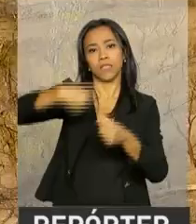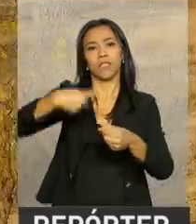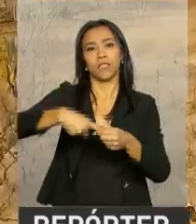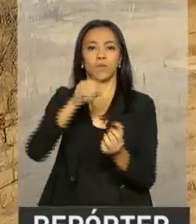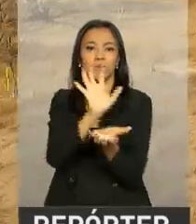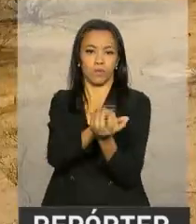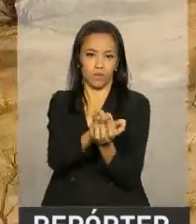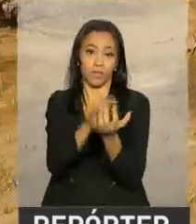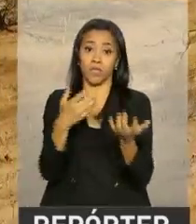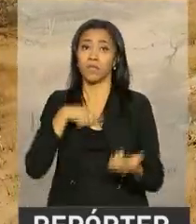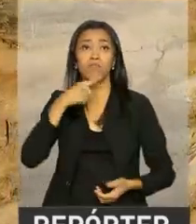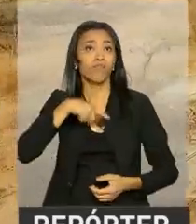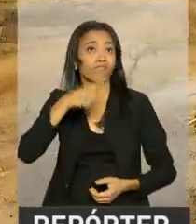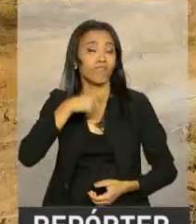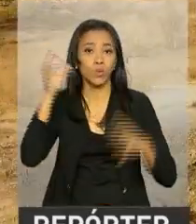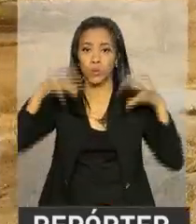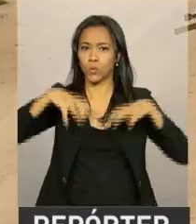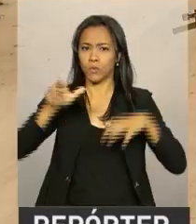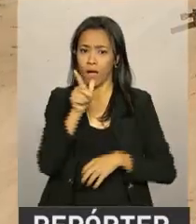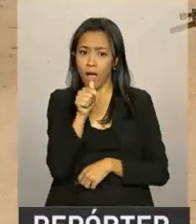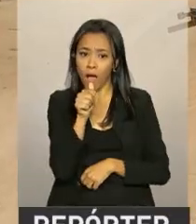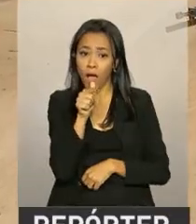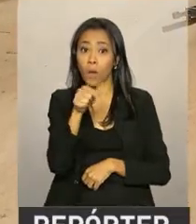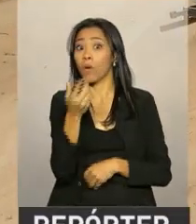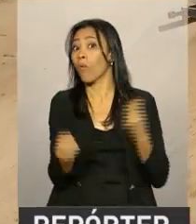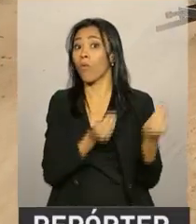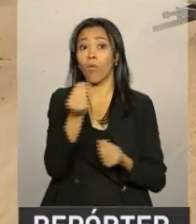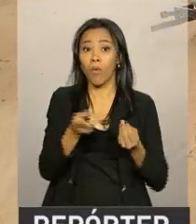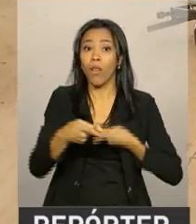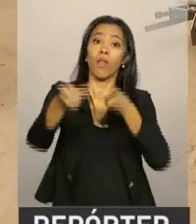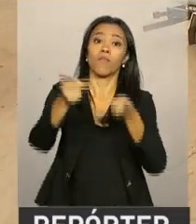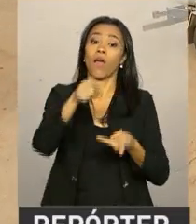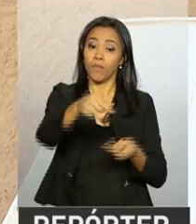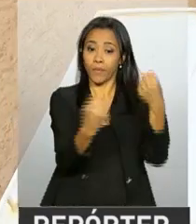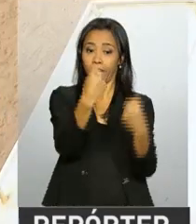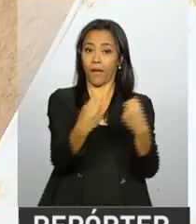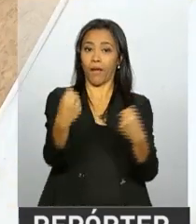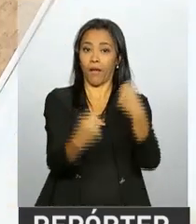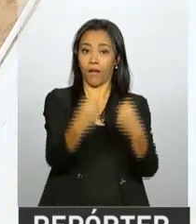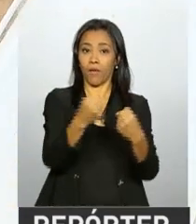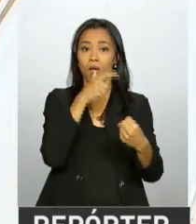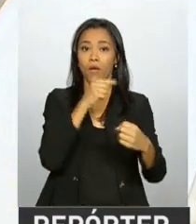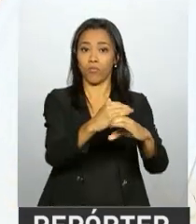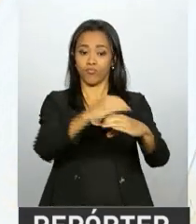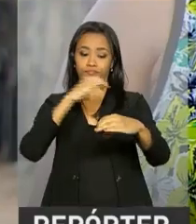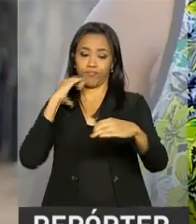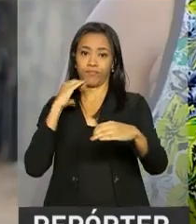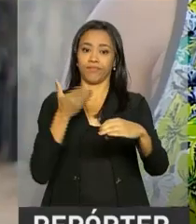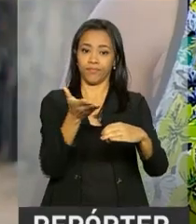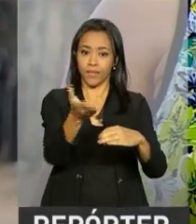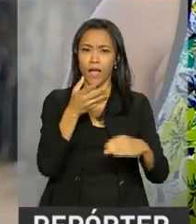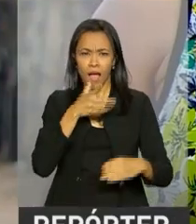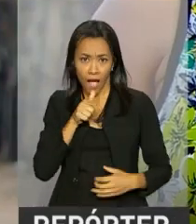Pernambuco. Sem chuva, a água chega aqui de outra forma e é aguardada com ansiedade. A água para nós